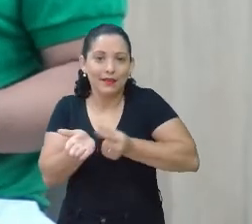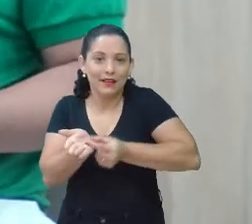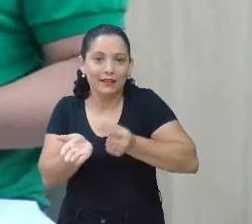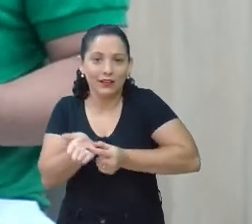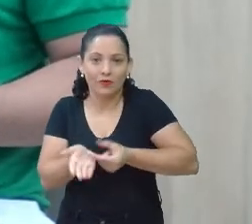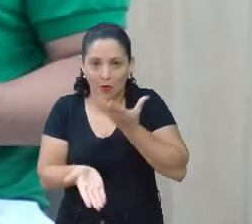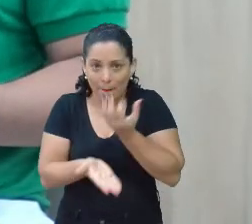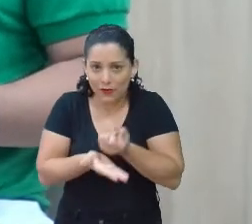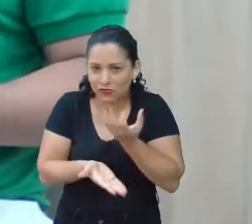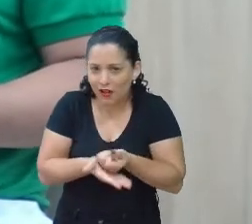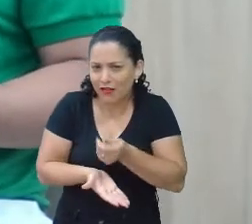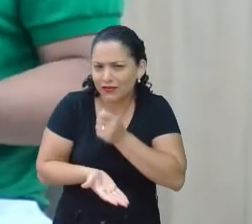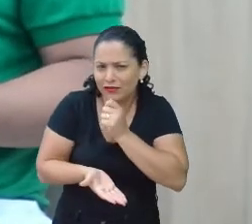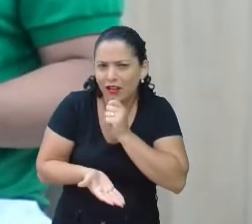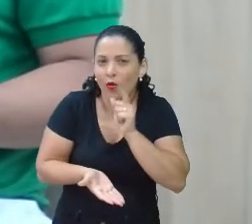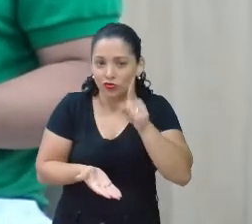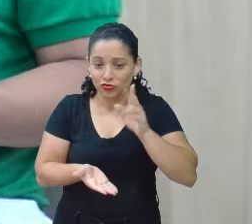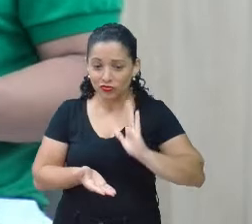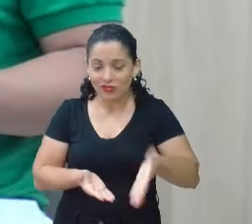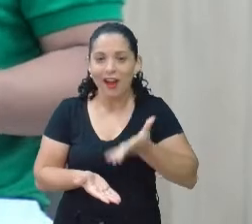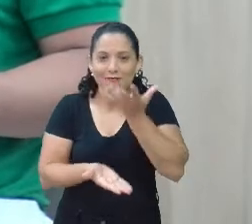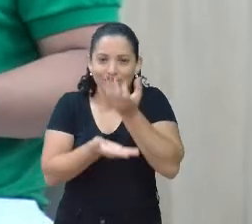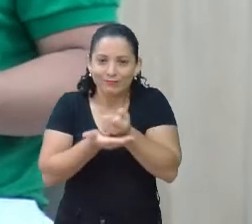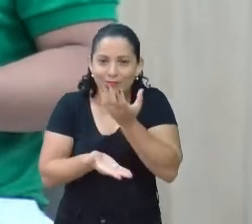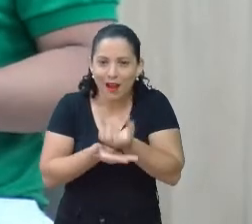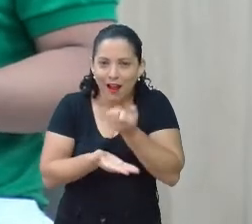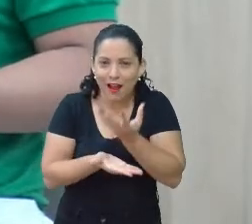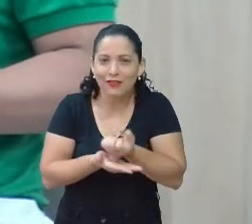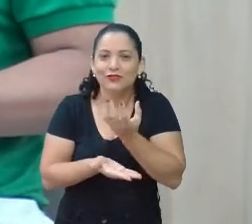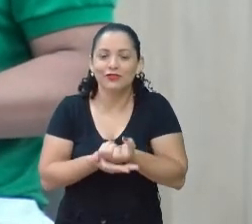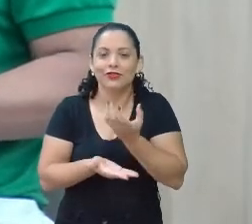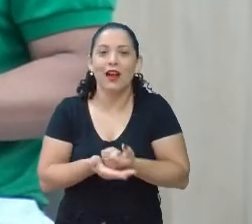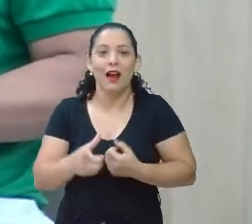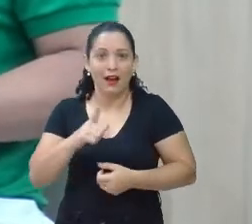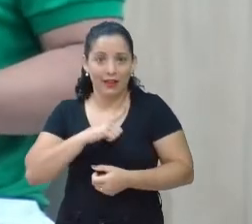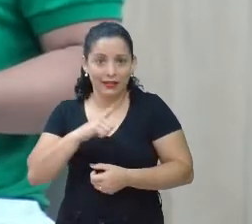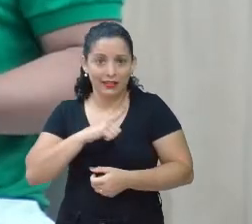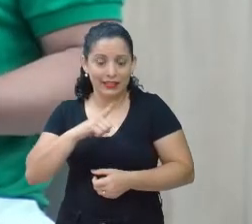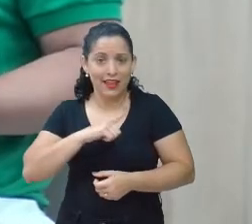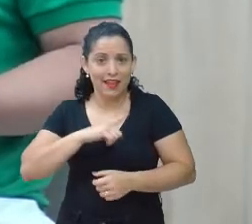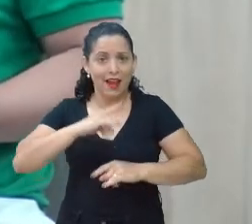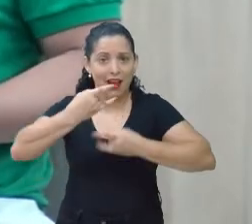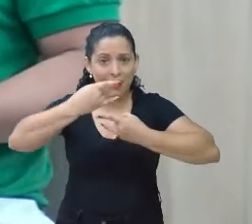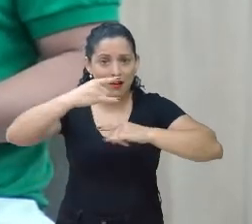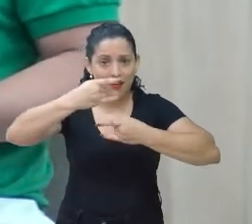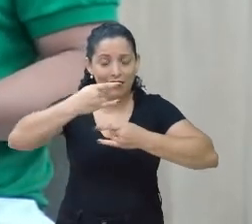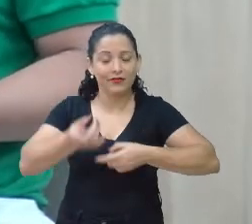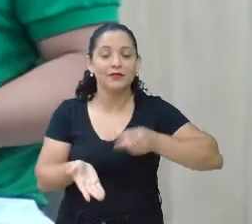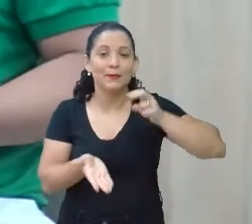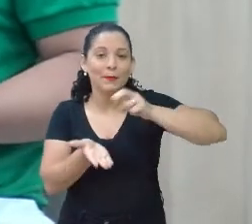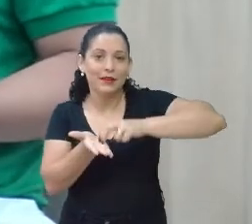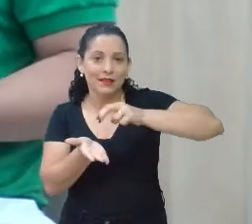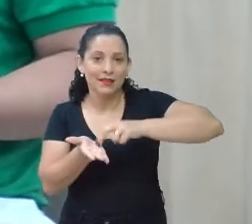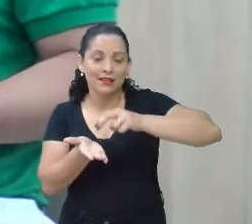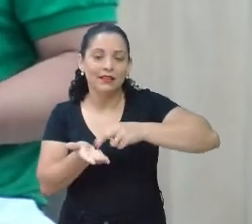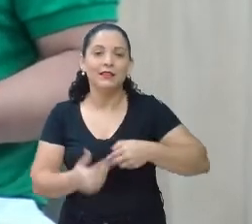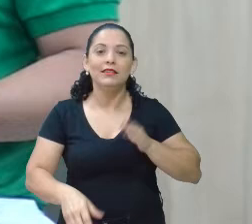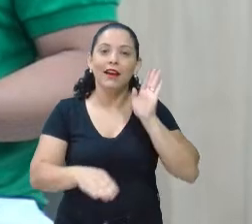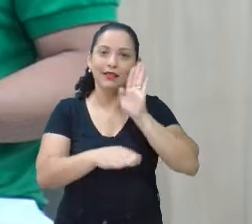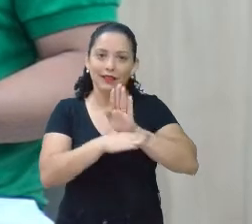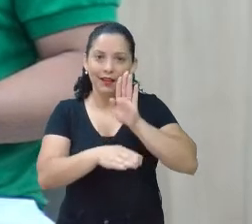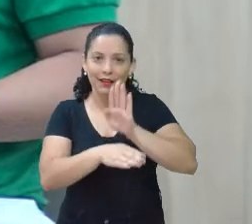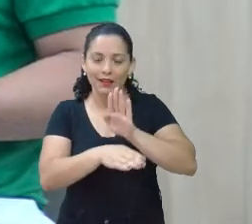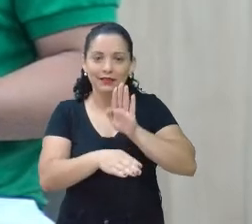baixou ainda, baixa o aplicativo Educa Recife, você vai ver nossas lives pelas manhãs e à tarde você também vai ver